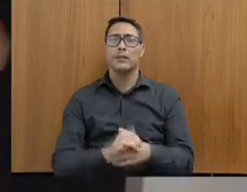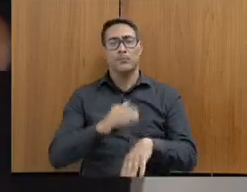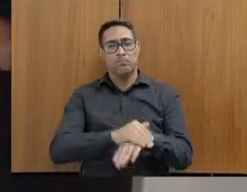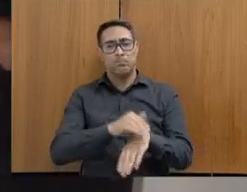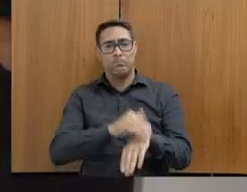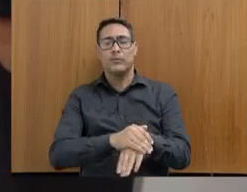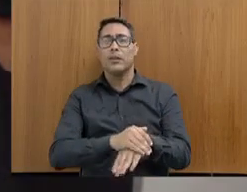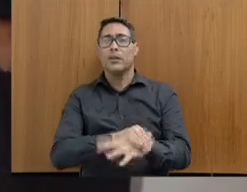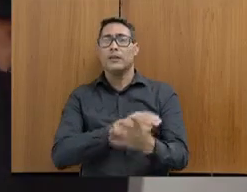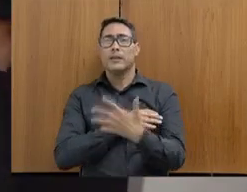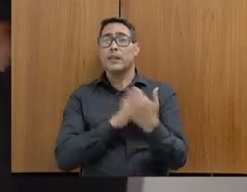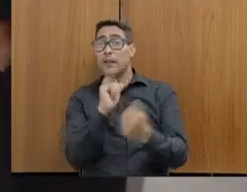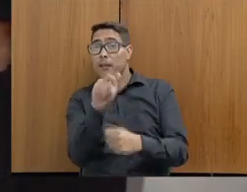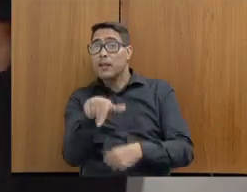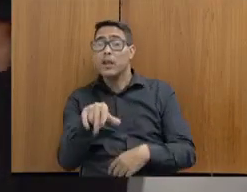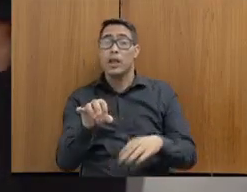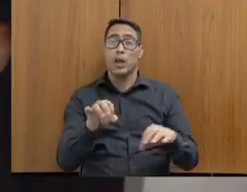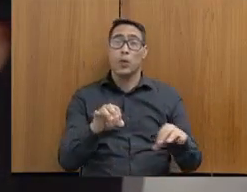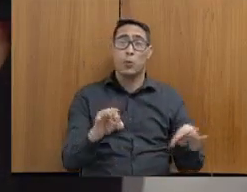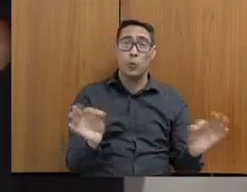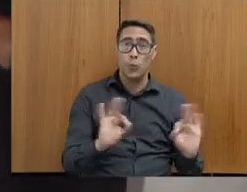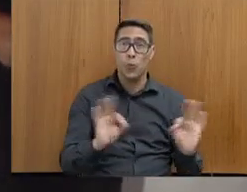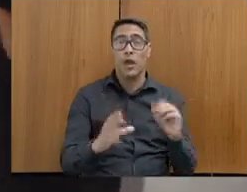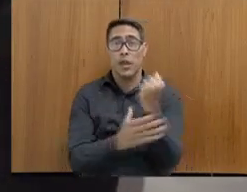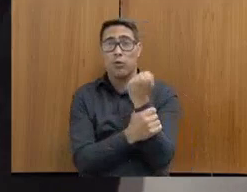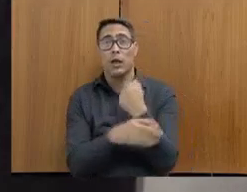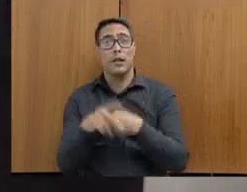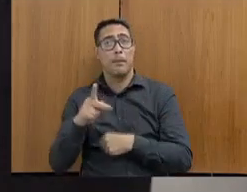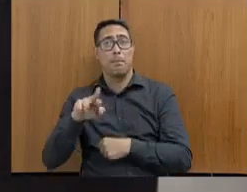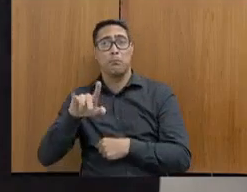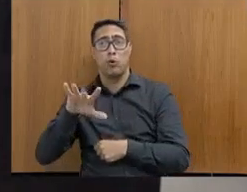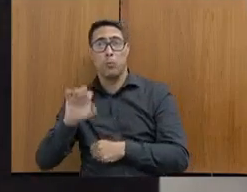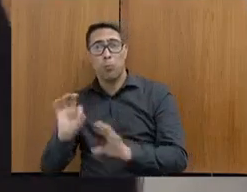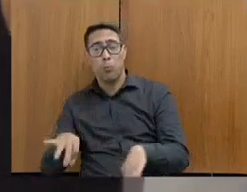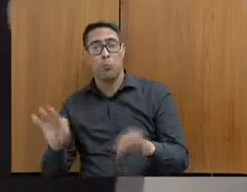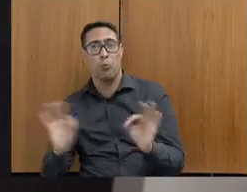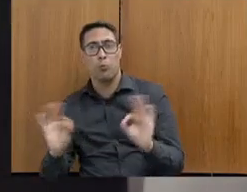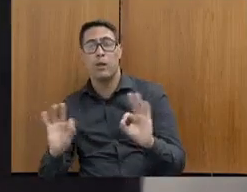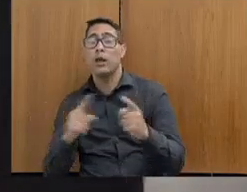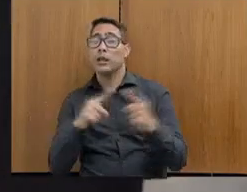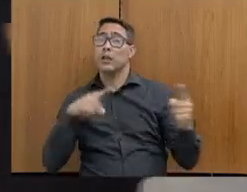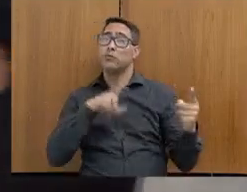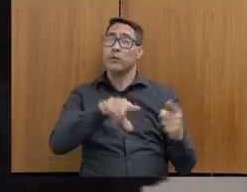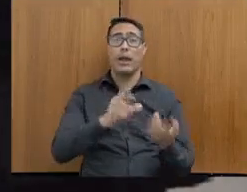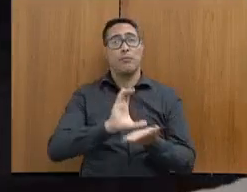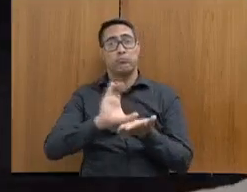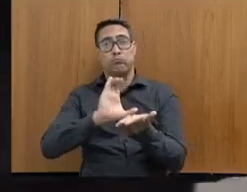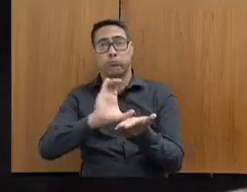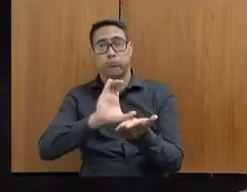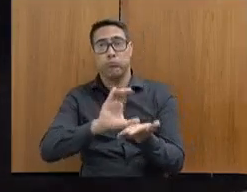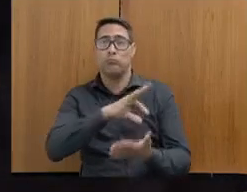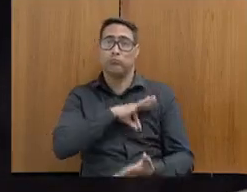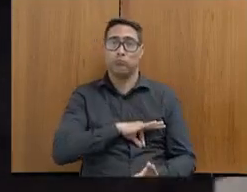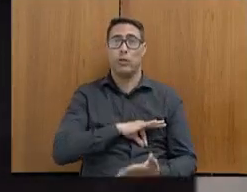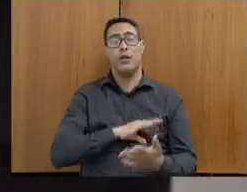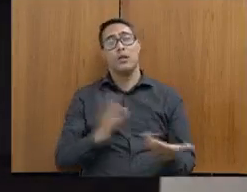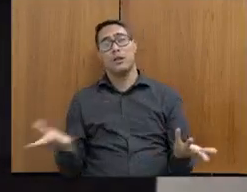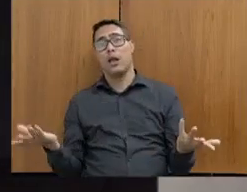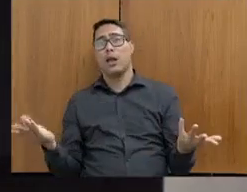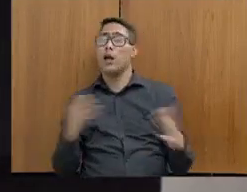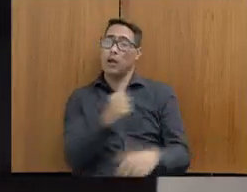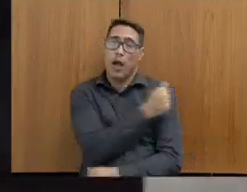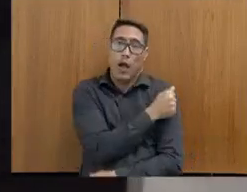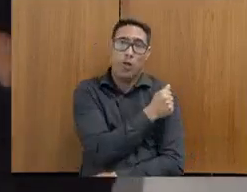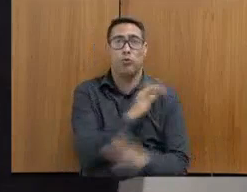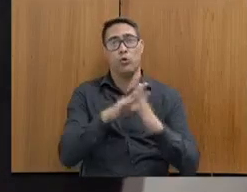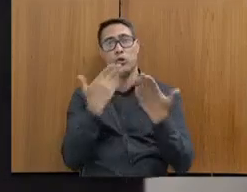né que se não houver Segurança Pública nós não temos geração de emprego e renda nós não temos acessos estudantes das escolas